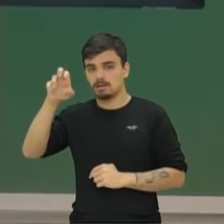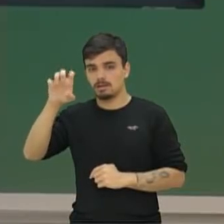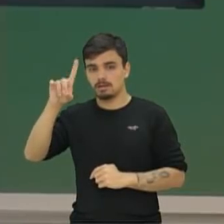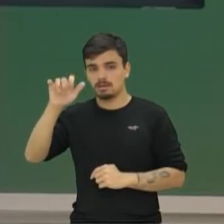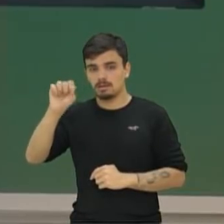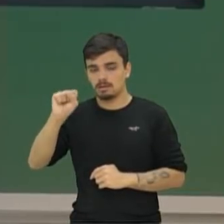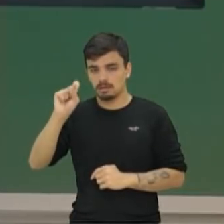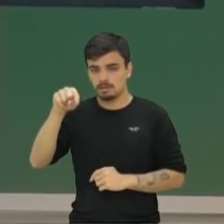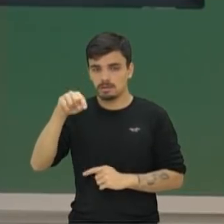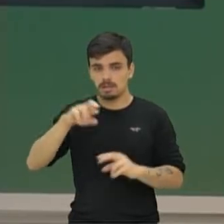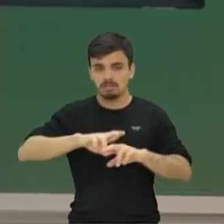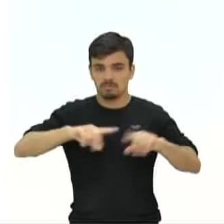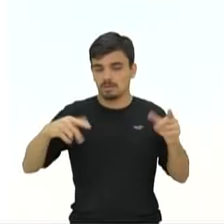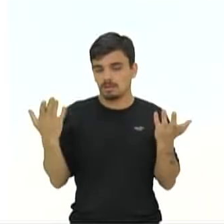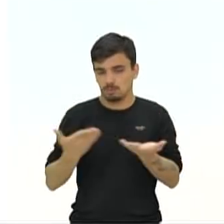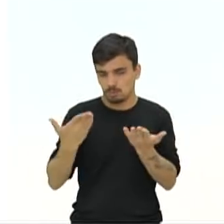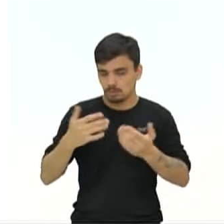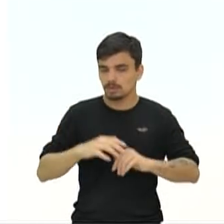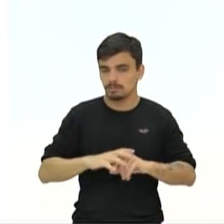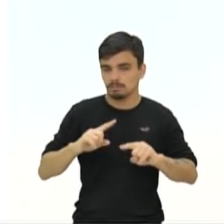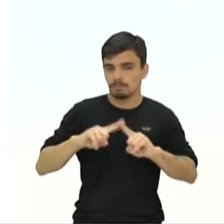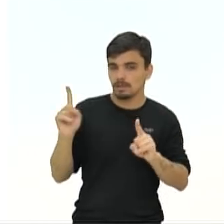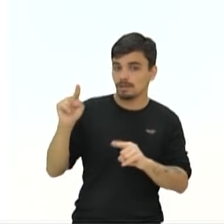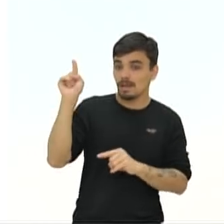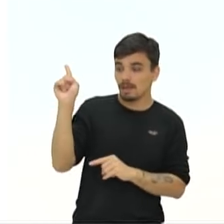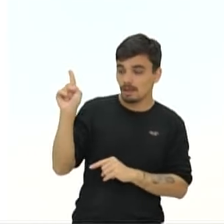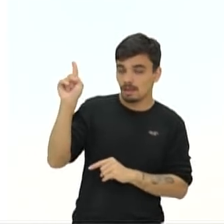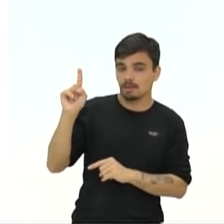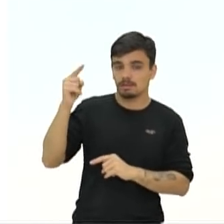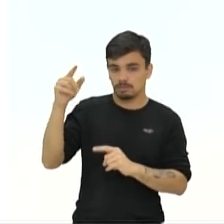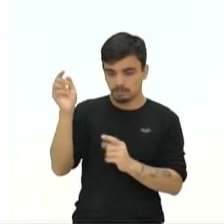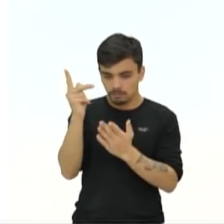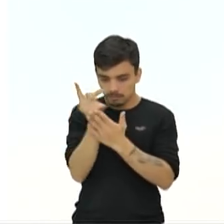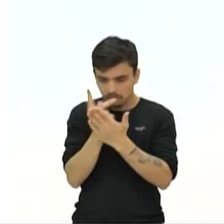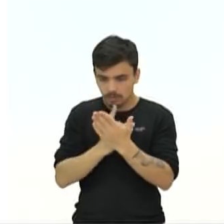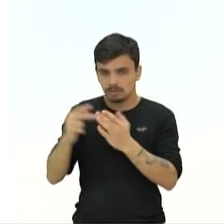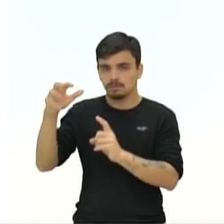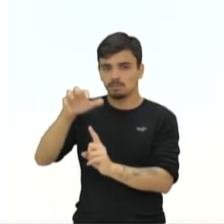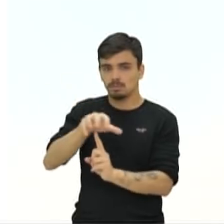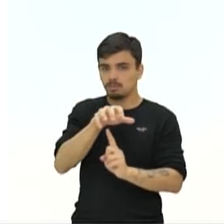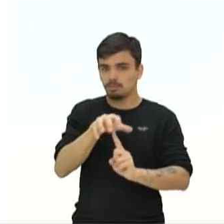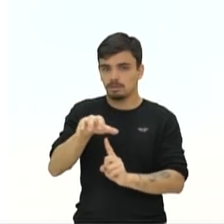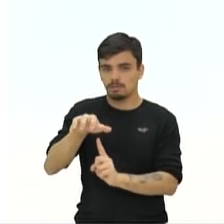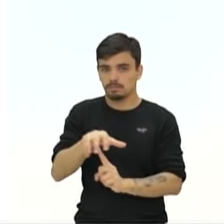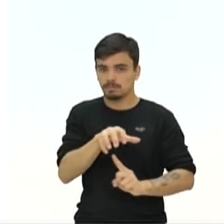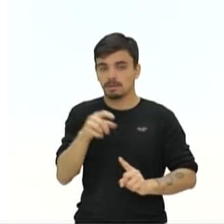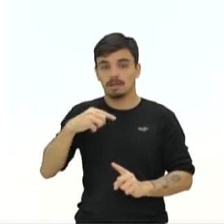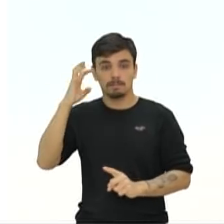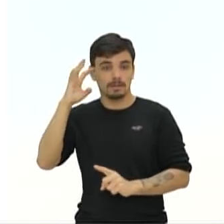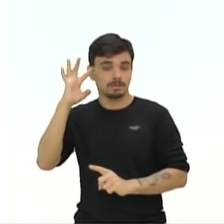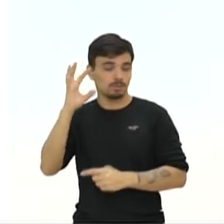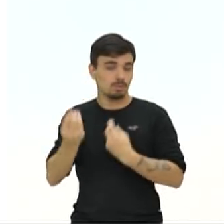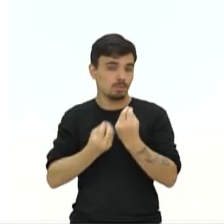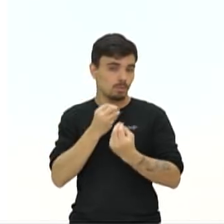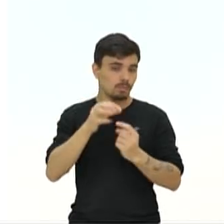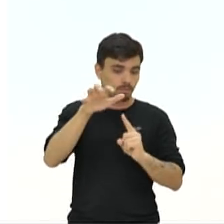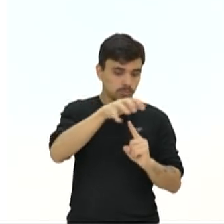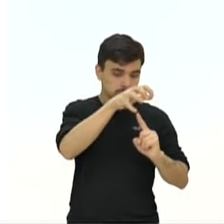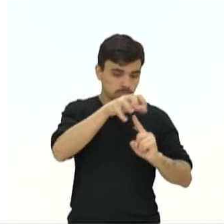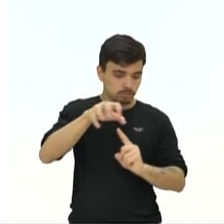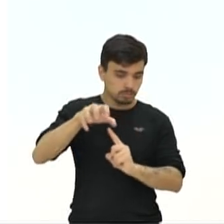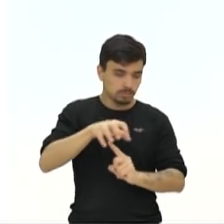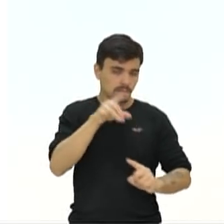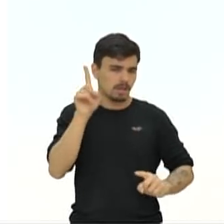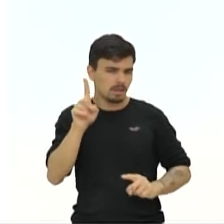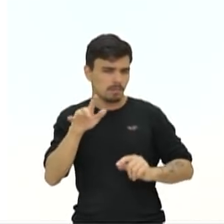Proporções diferentes da de hoje. Mas foi ele que desenhou o paraquedas, ele imaginou o paraquedas. Foi ele que